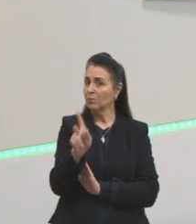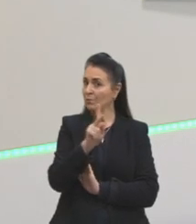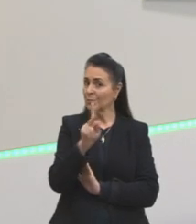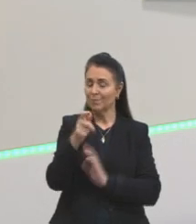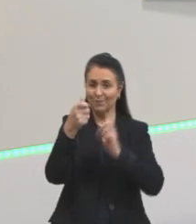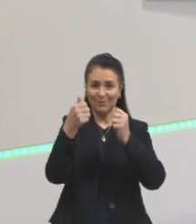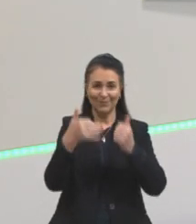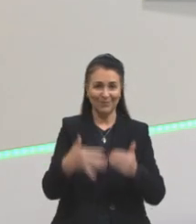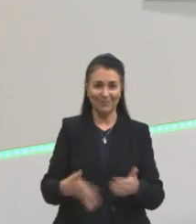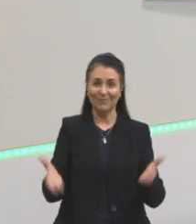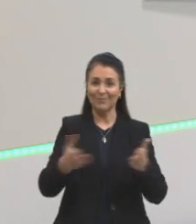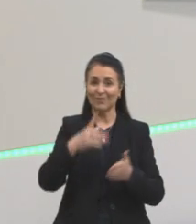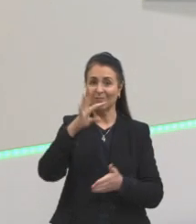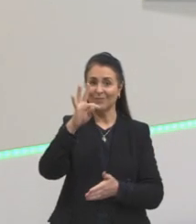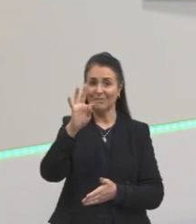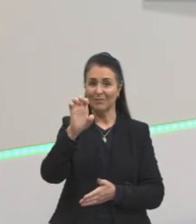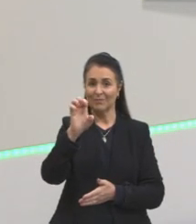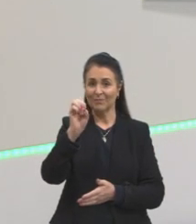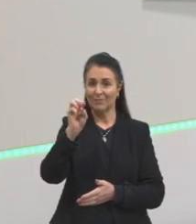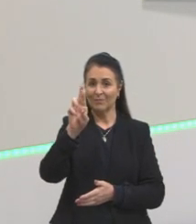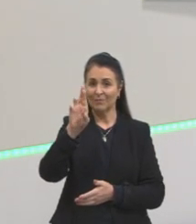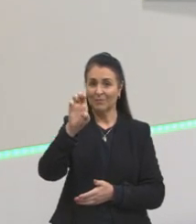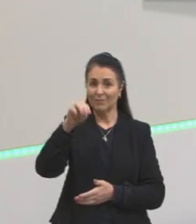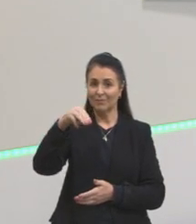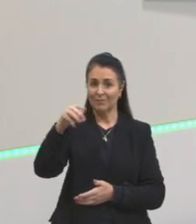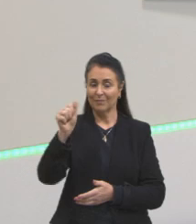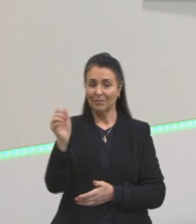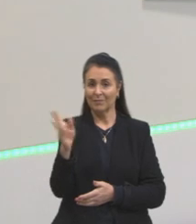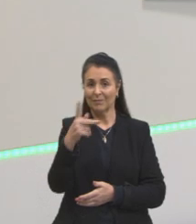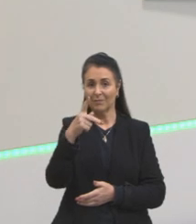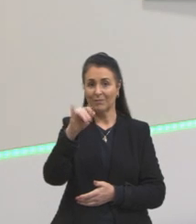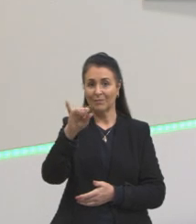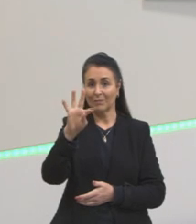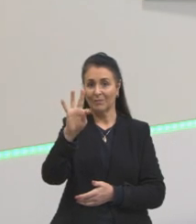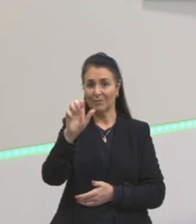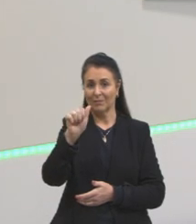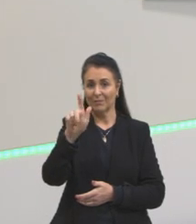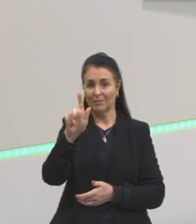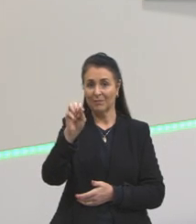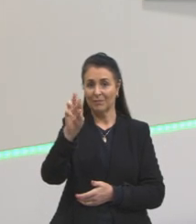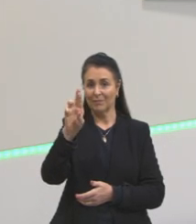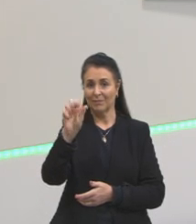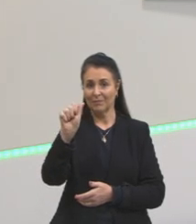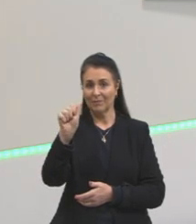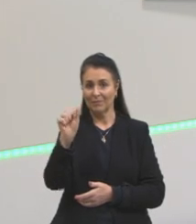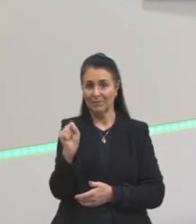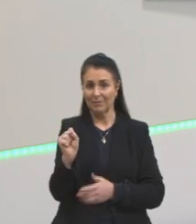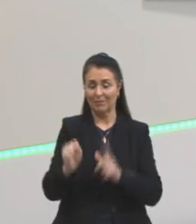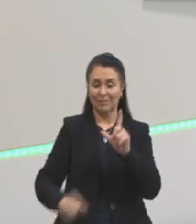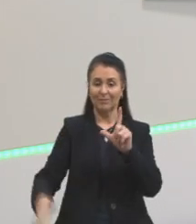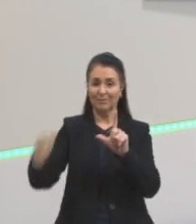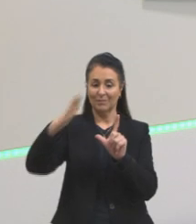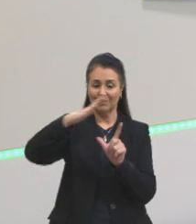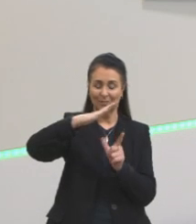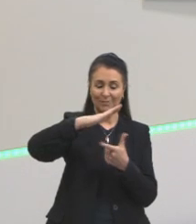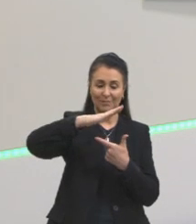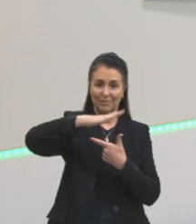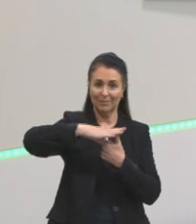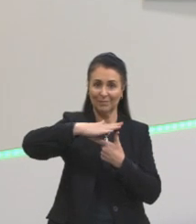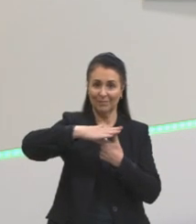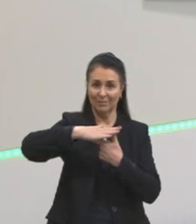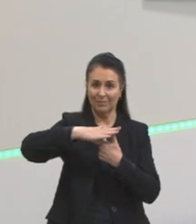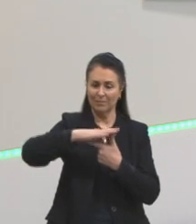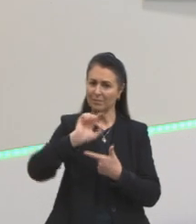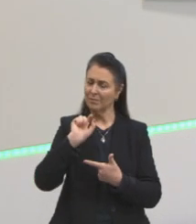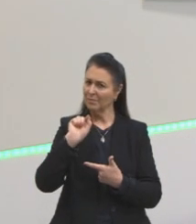que é o teorema de Pitágoras Então a gente vai começar no primeiro momento fazendo uma leitura e depois a gente vai dar continuidade então a ideia